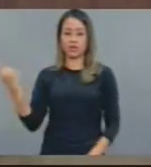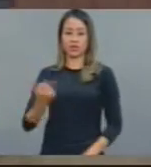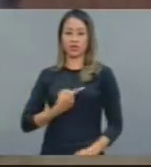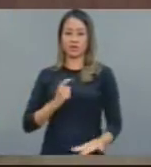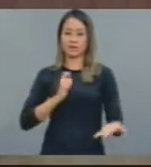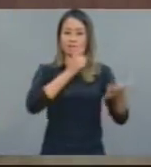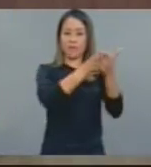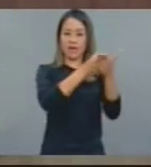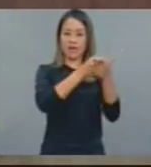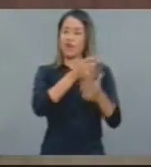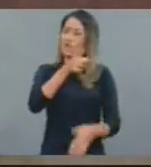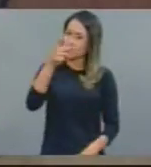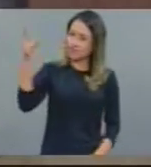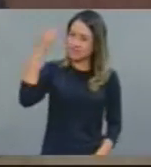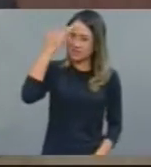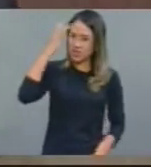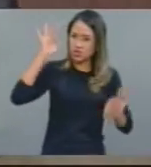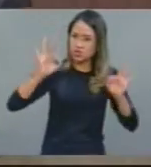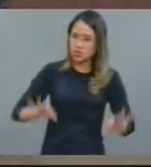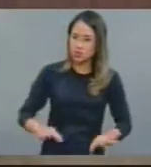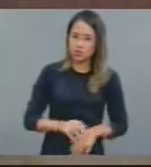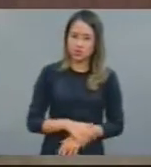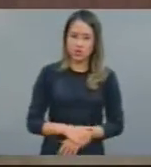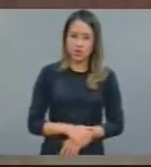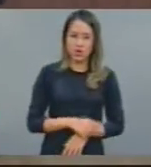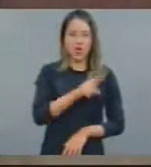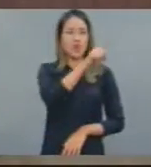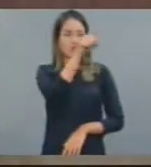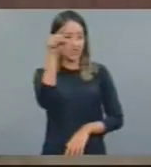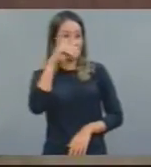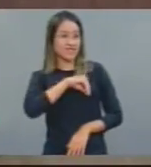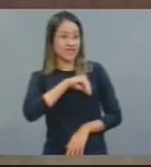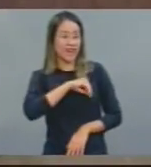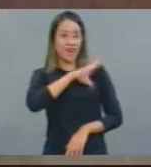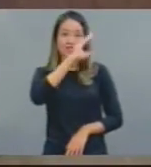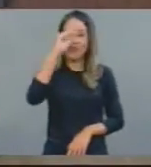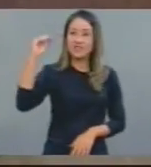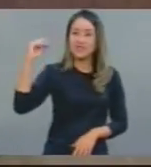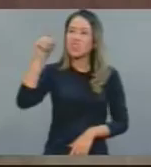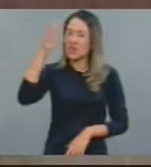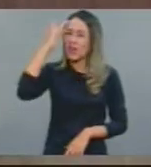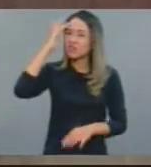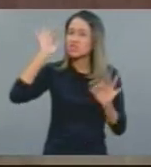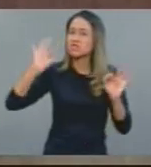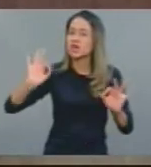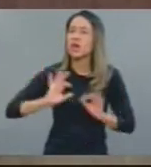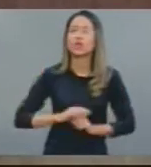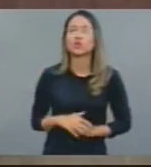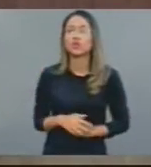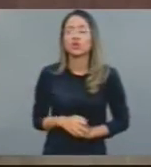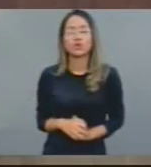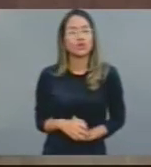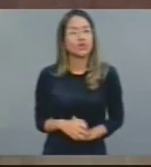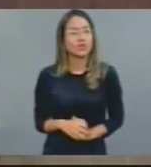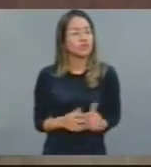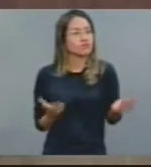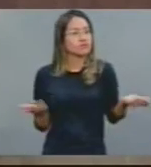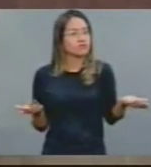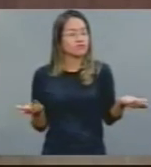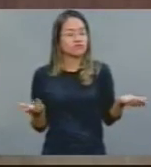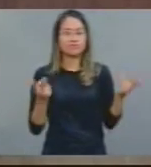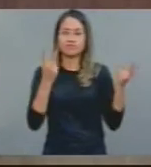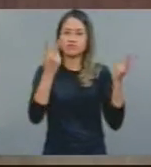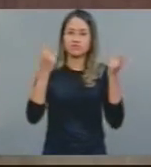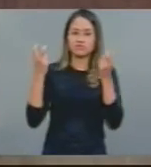justo? Vocês que estão com salário atrasado, aqui, estou vendo aqui os vigilantes, vocês que aqui eu vejo os aposentados com